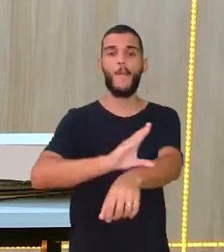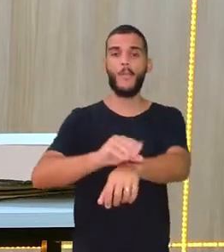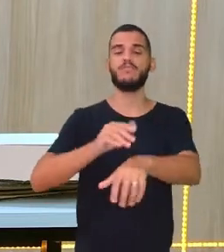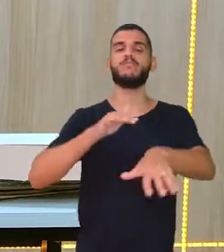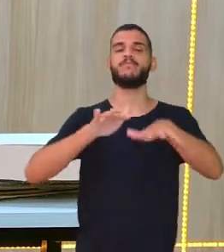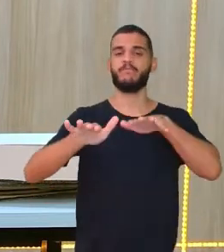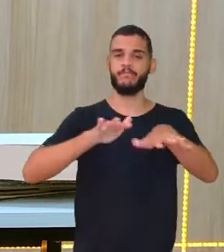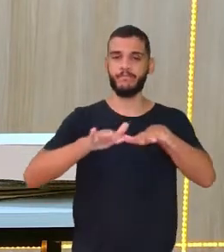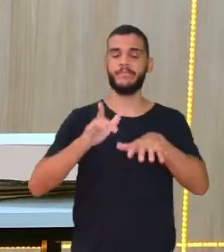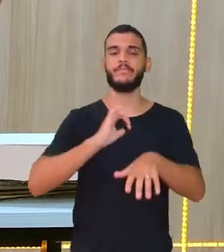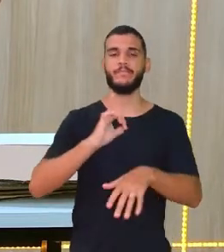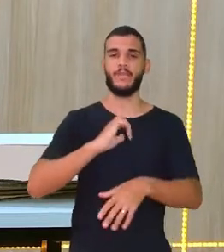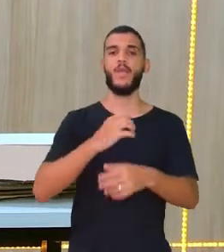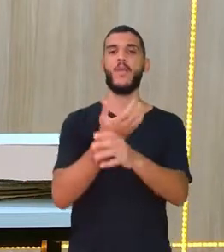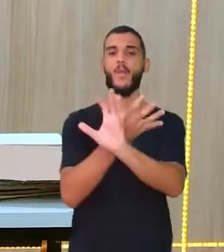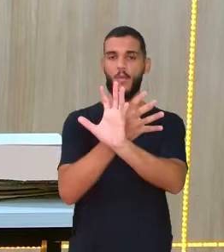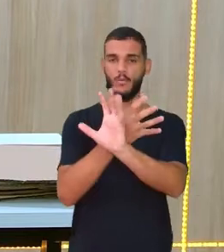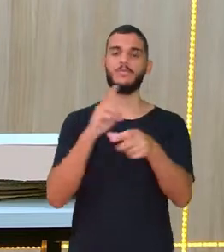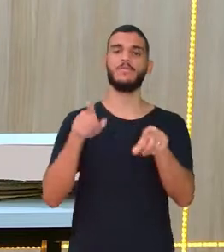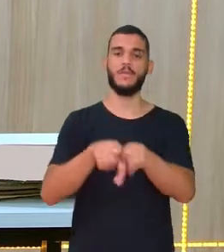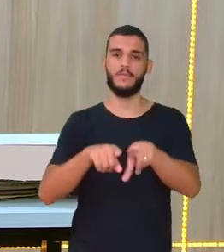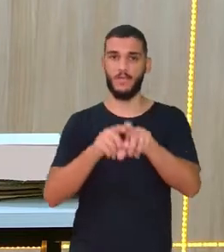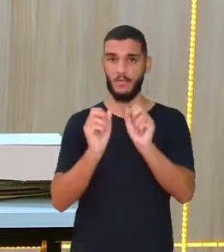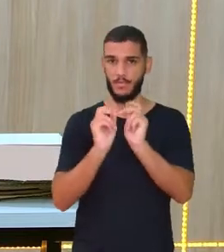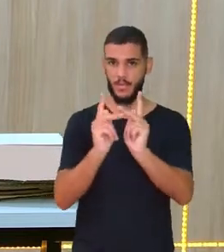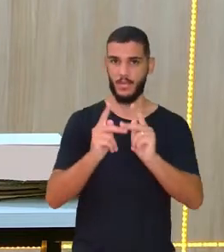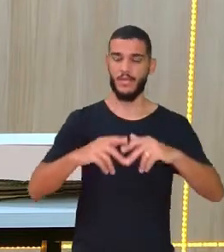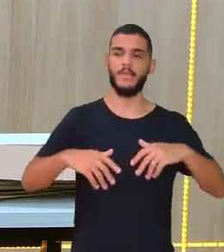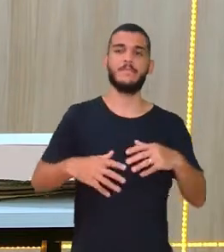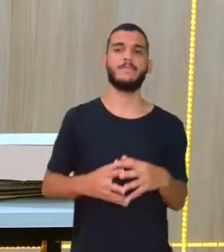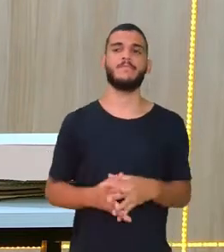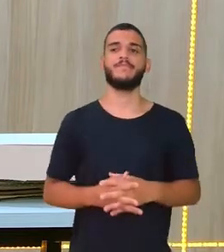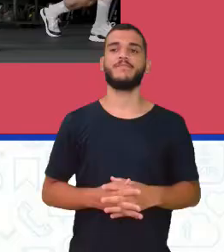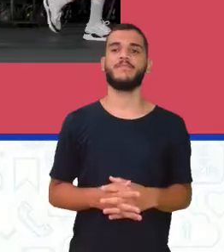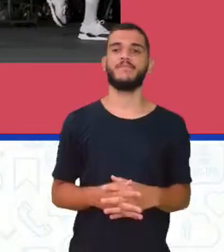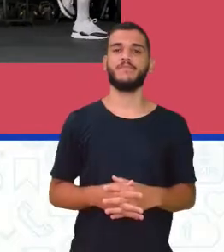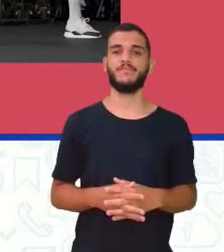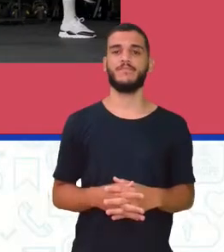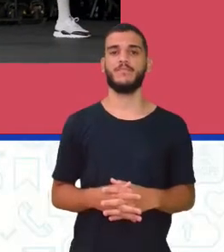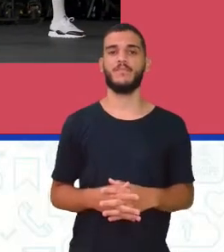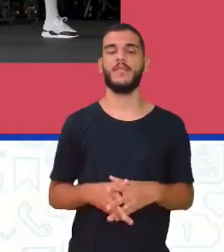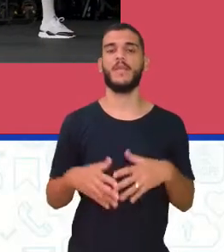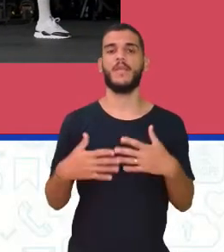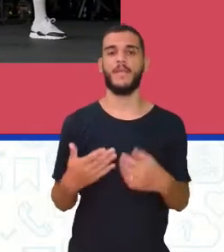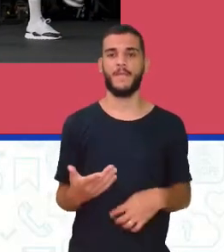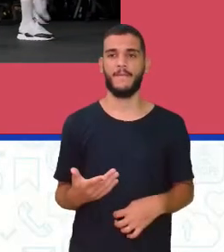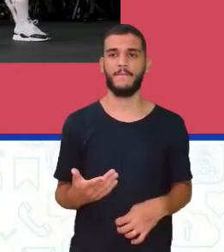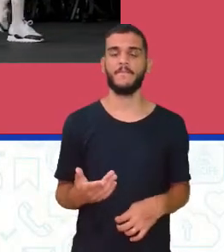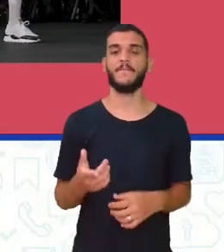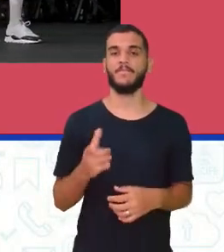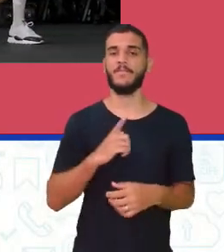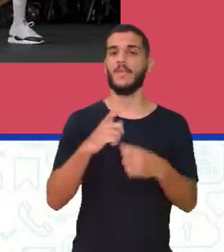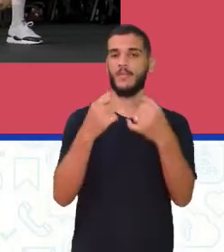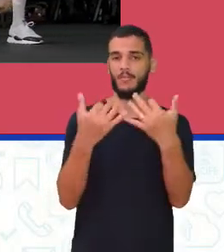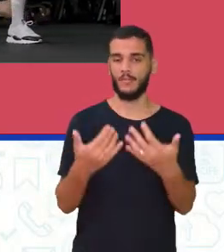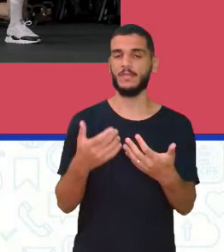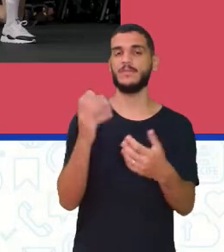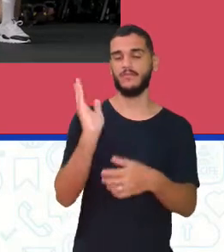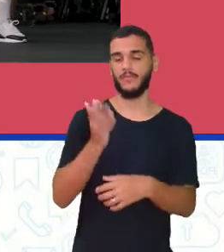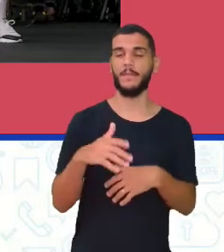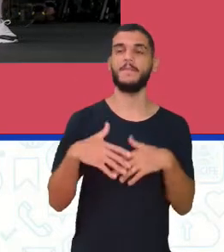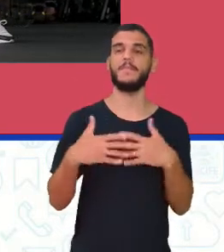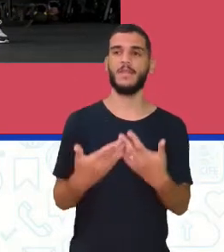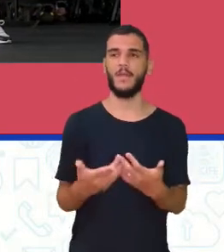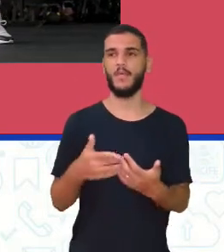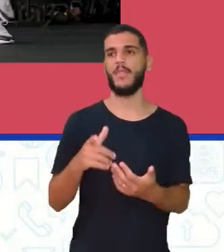movimentando aí são os ossos do braço. E a questão aí também, né, supinadores e pronadores. E aí eu